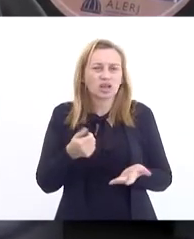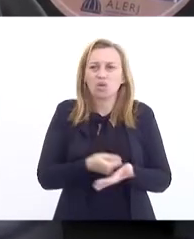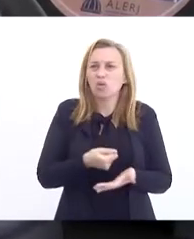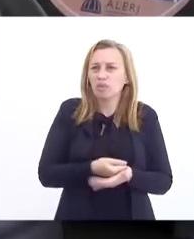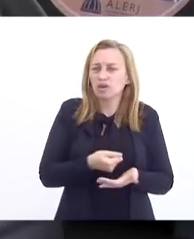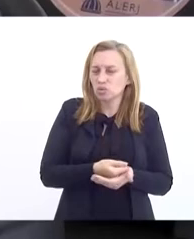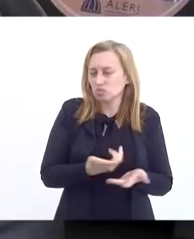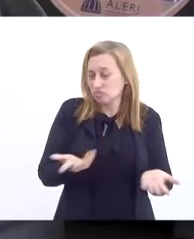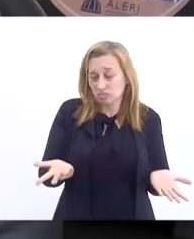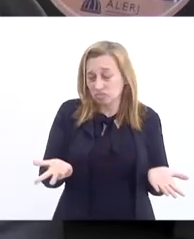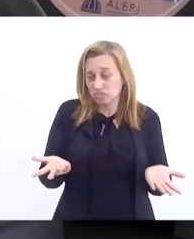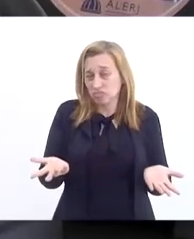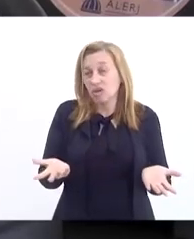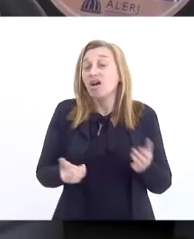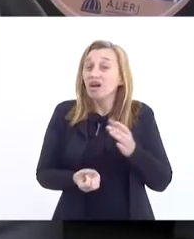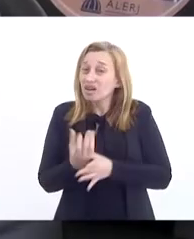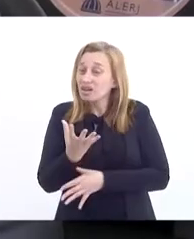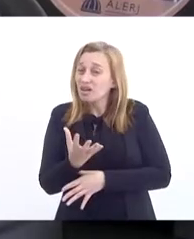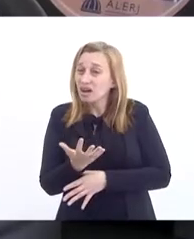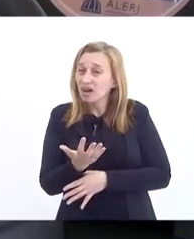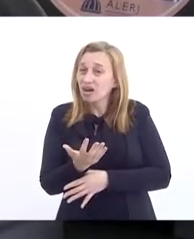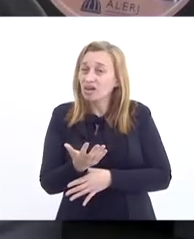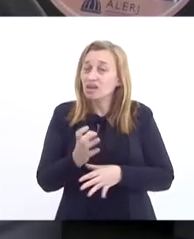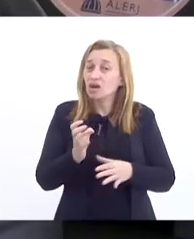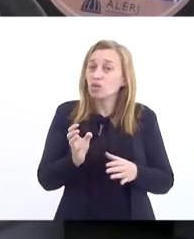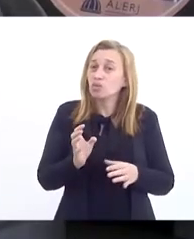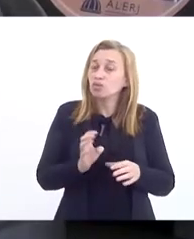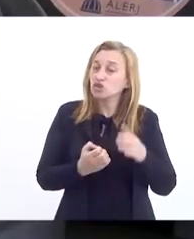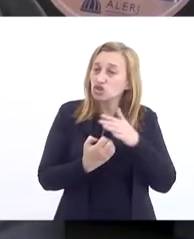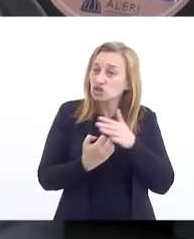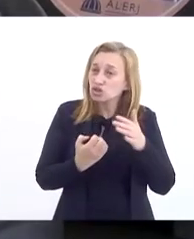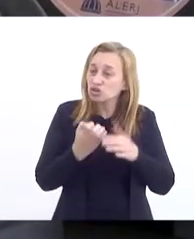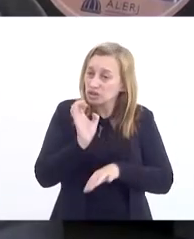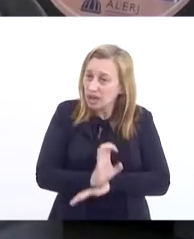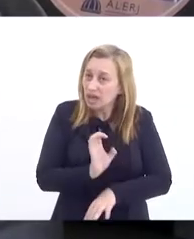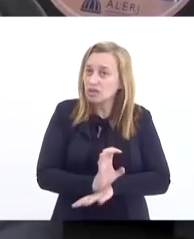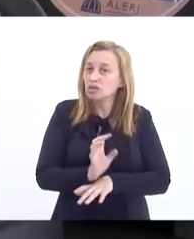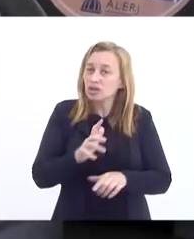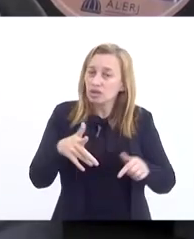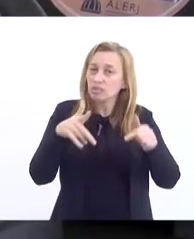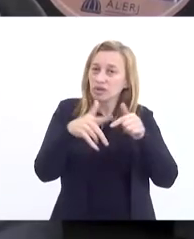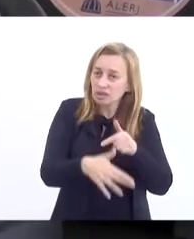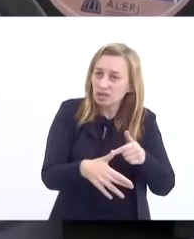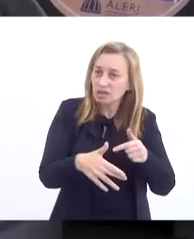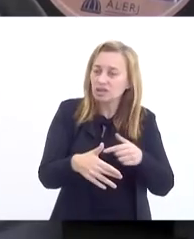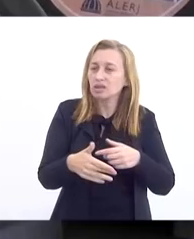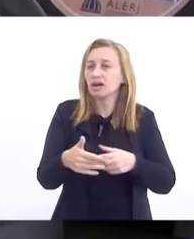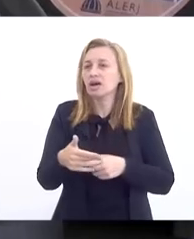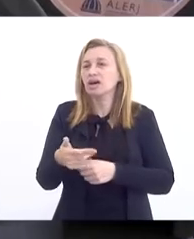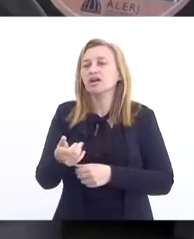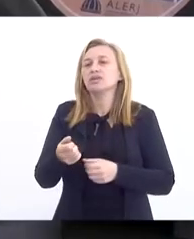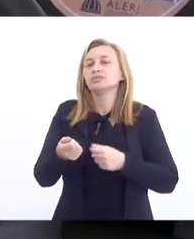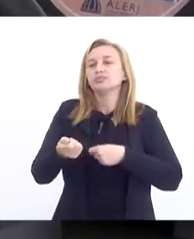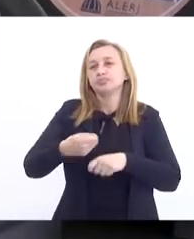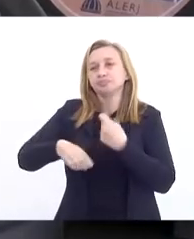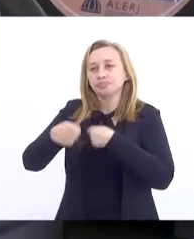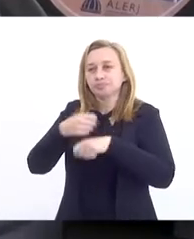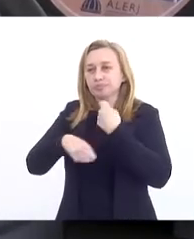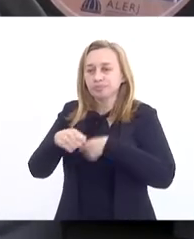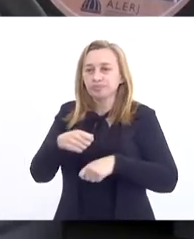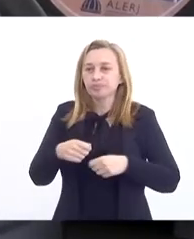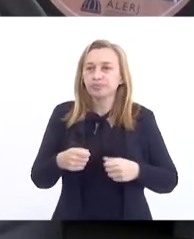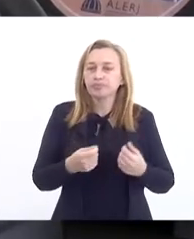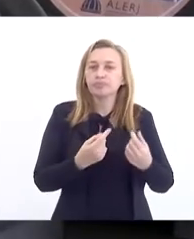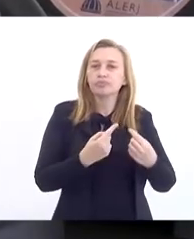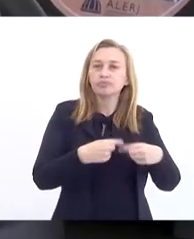muitos casos. É criar óbices e é o Estado interferir na atividade econômica, afrontando o artigo 174 da